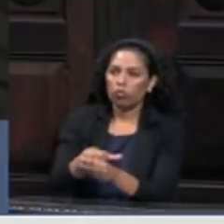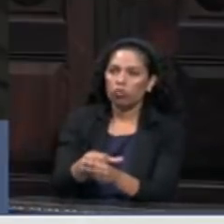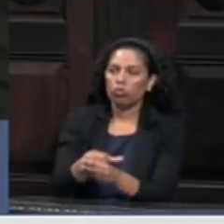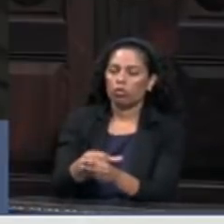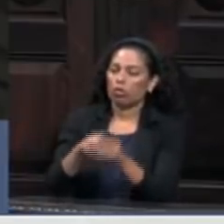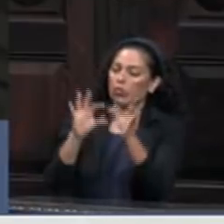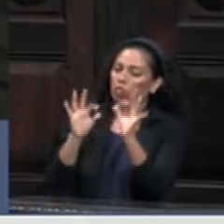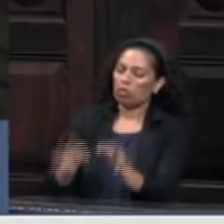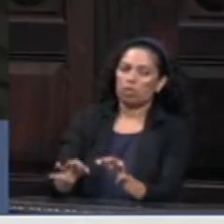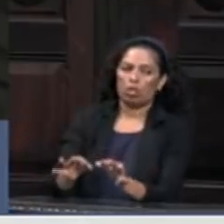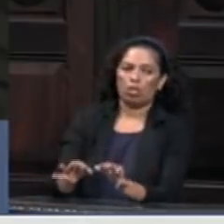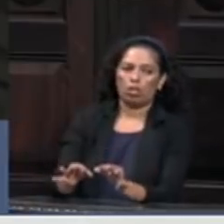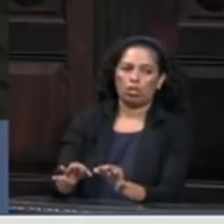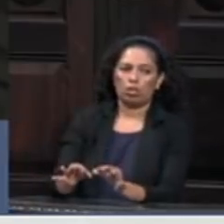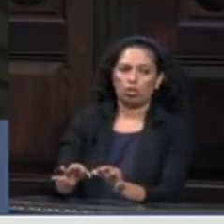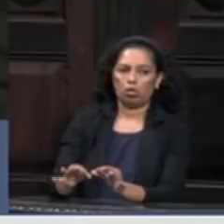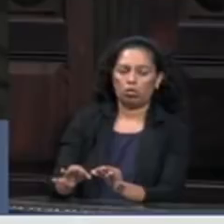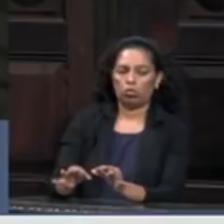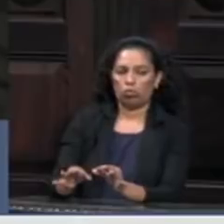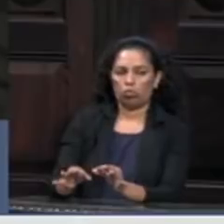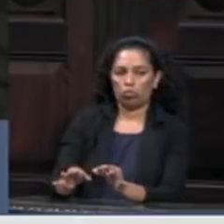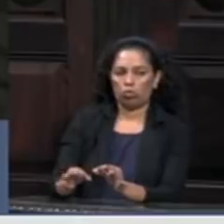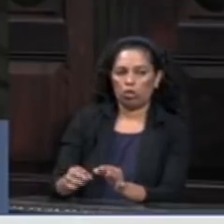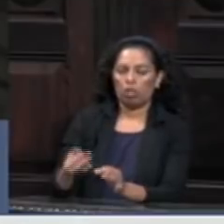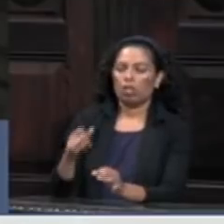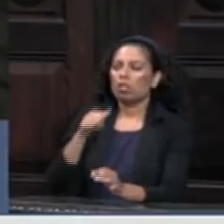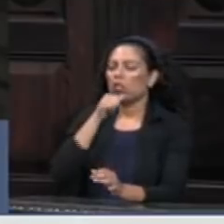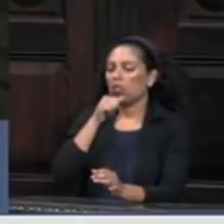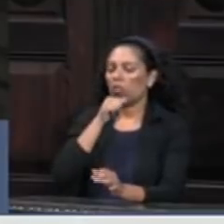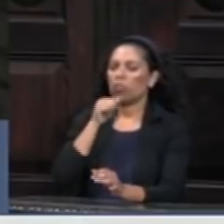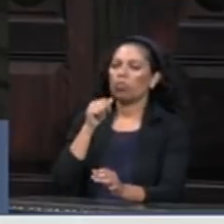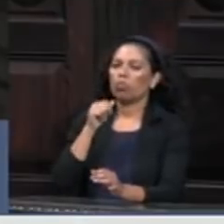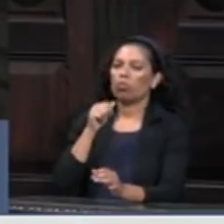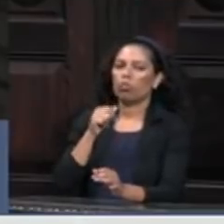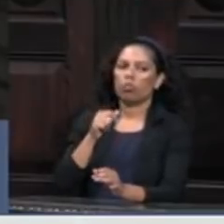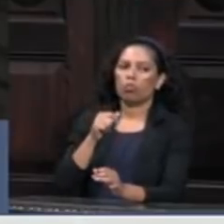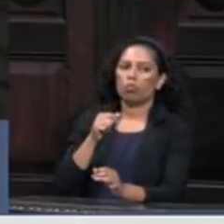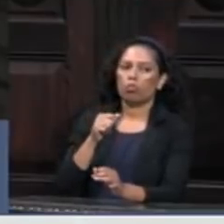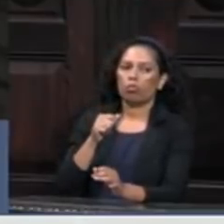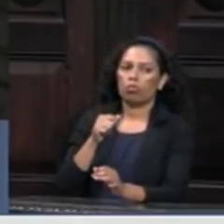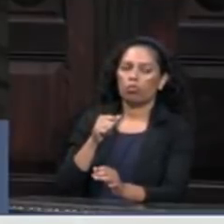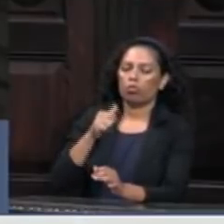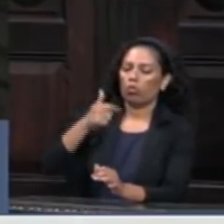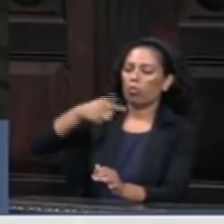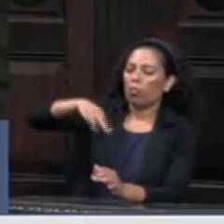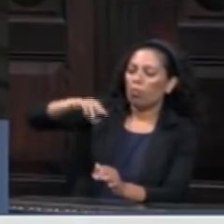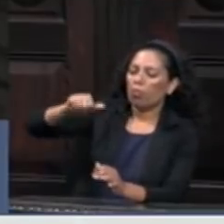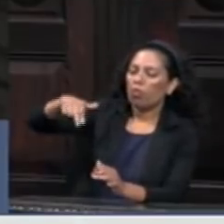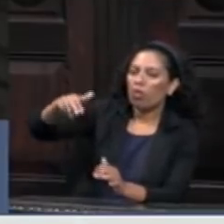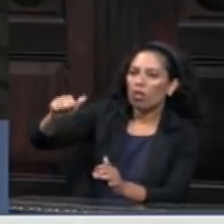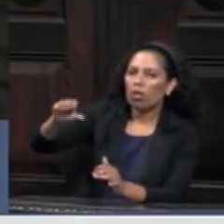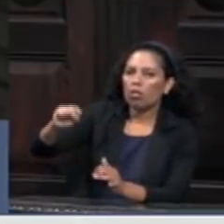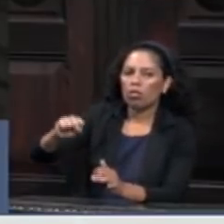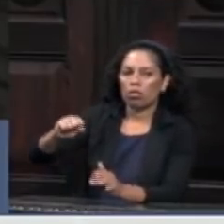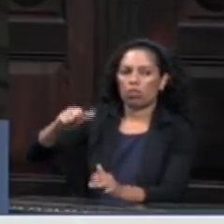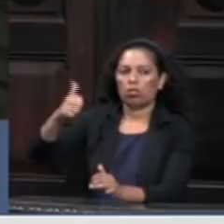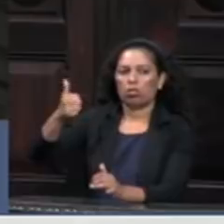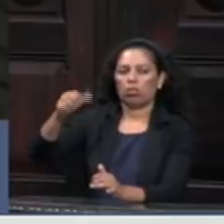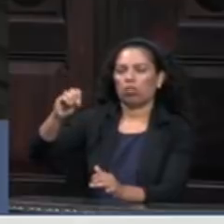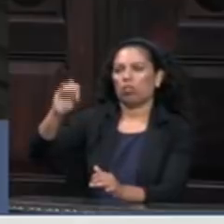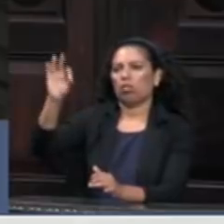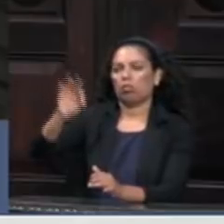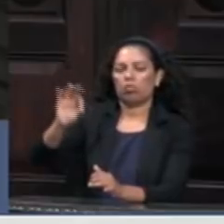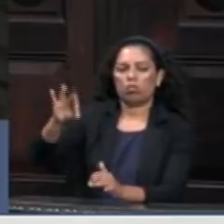reajuste. Em Minas é 10%, em São Paulo é 17%, aqui no Rio é 25%. Não pode botar nem para